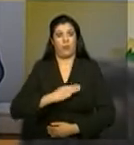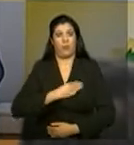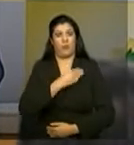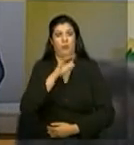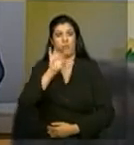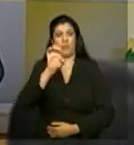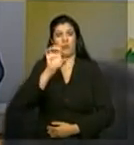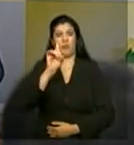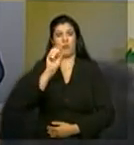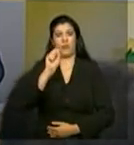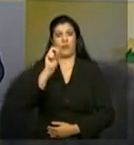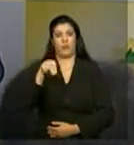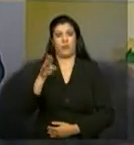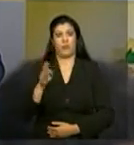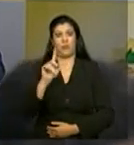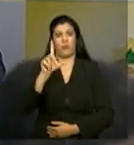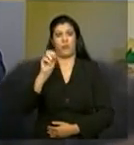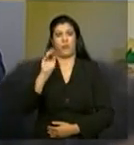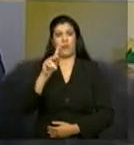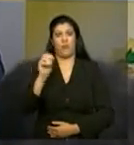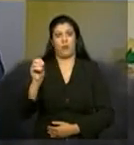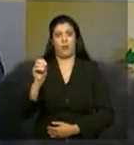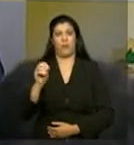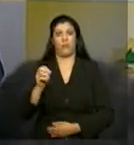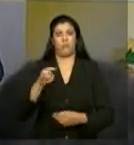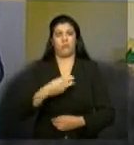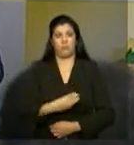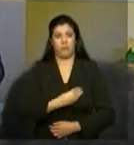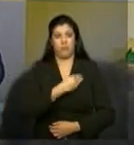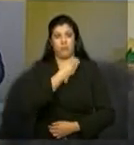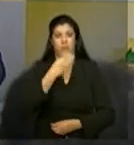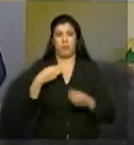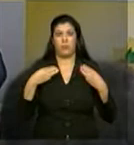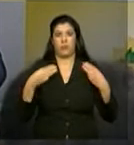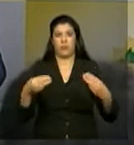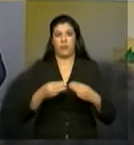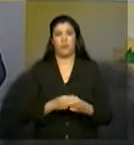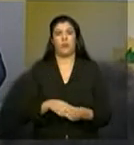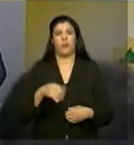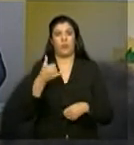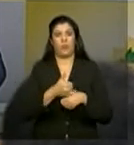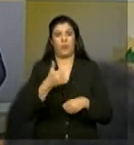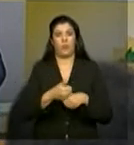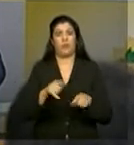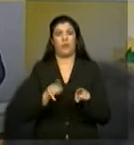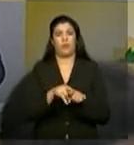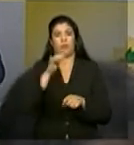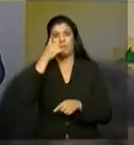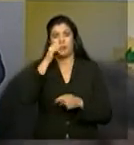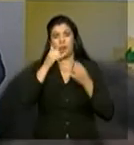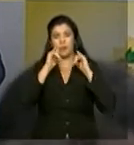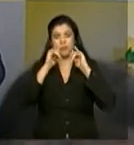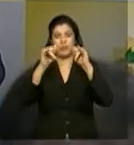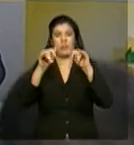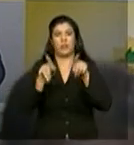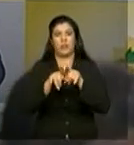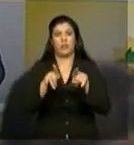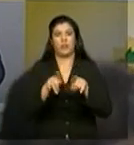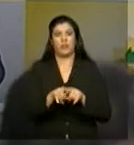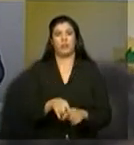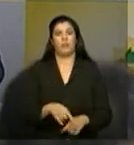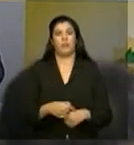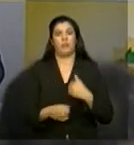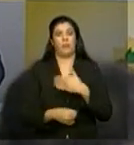de minas e energia saudar o doutor leandro daiello coimbra diretor do departamento da polícia